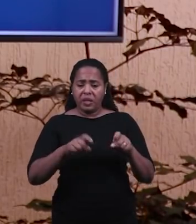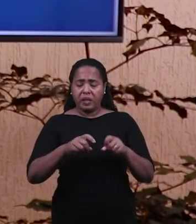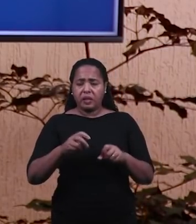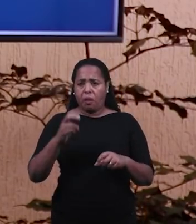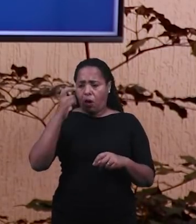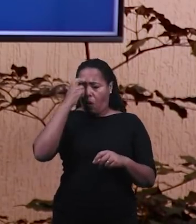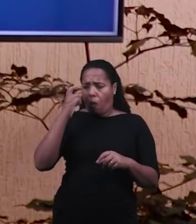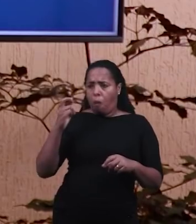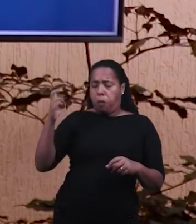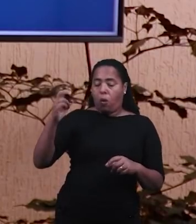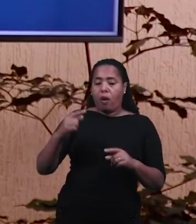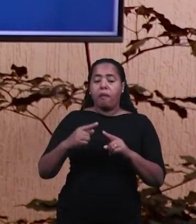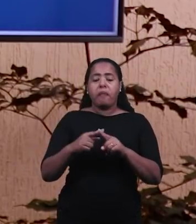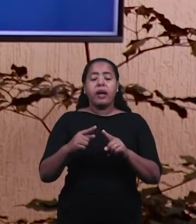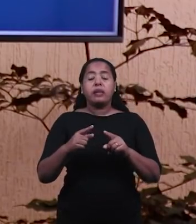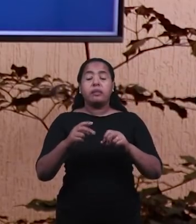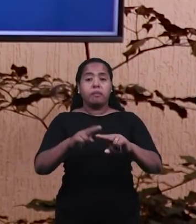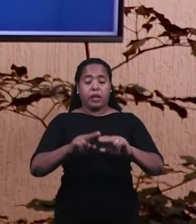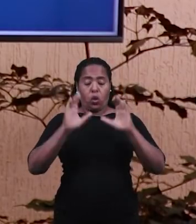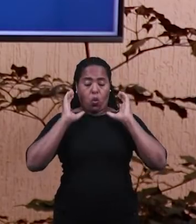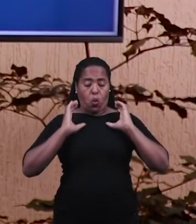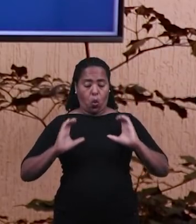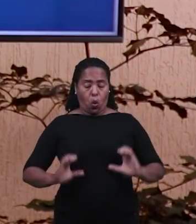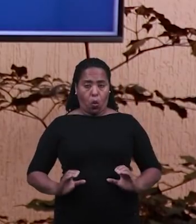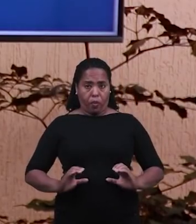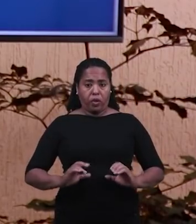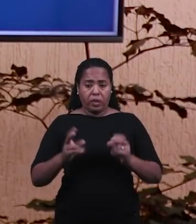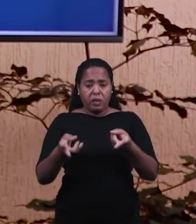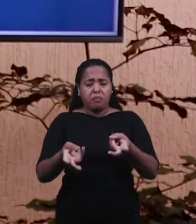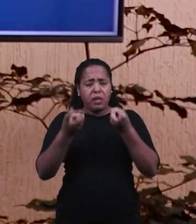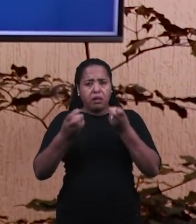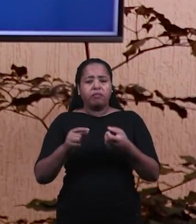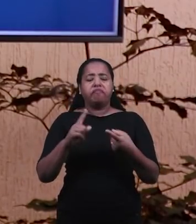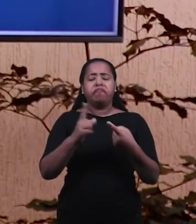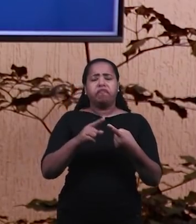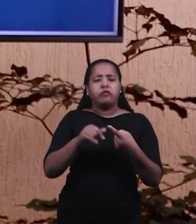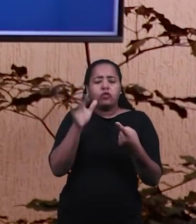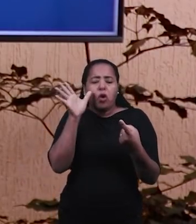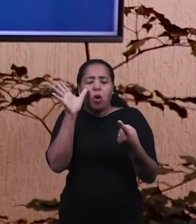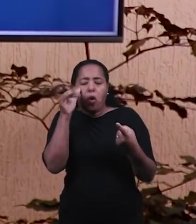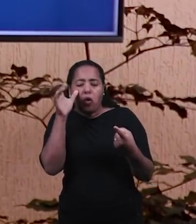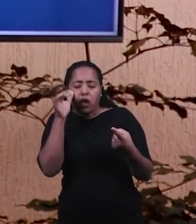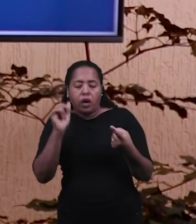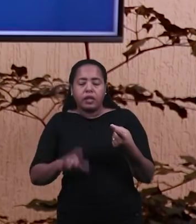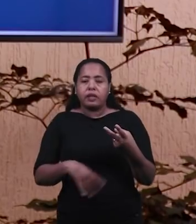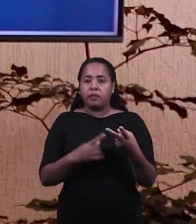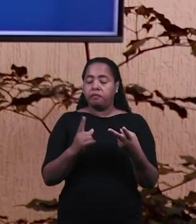pelo comportamento eu percebo. São crianças muito curiosas, crianças que